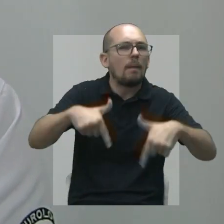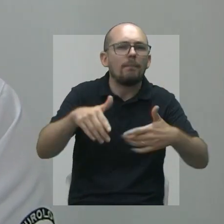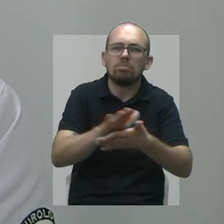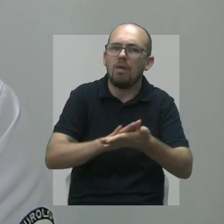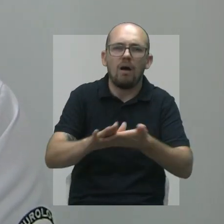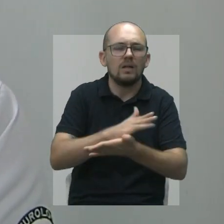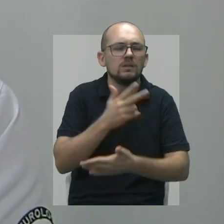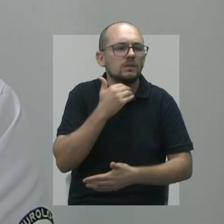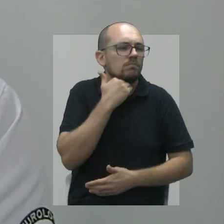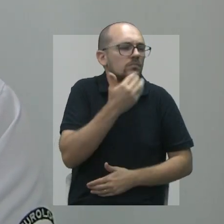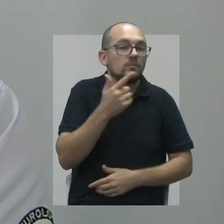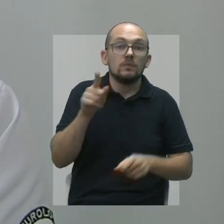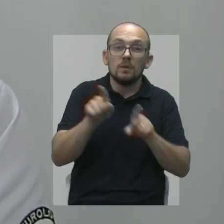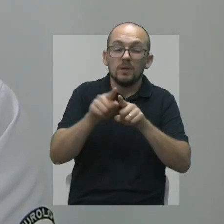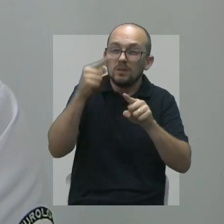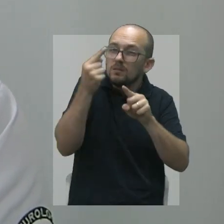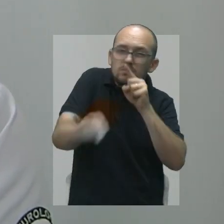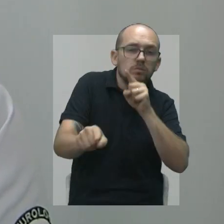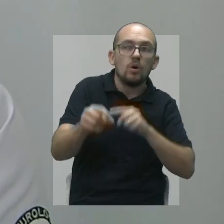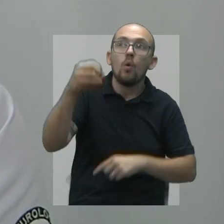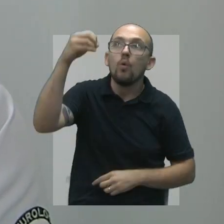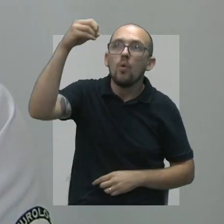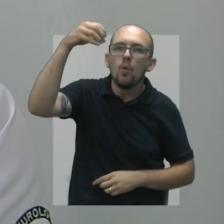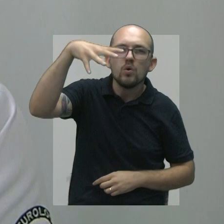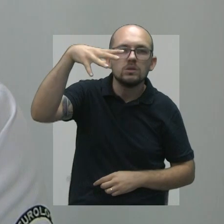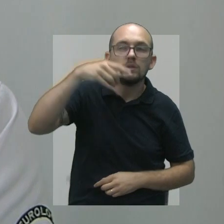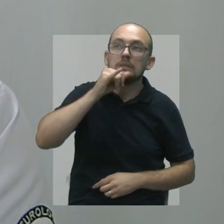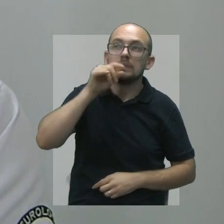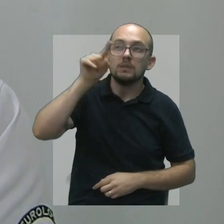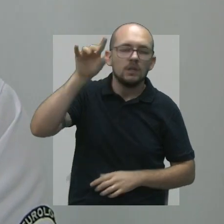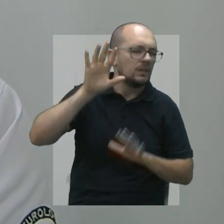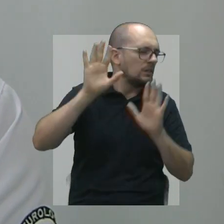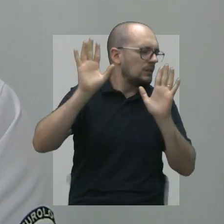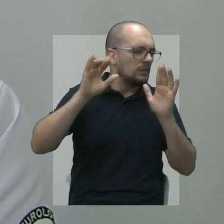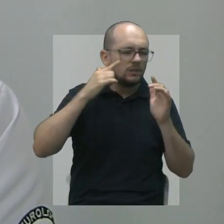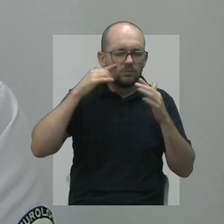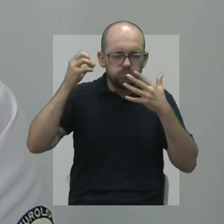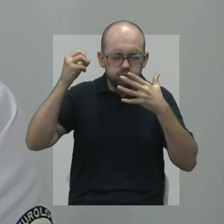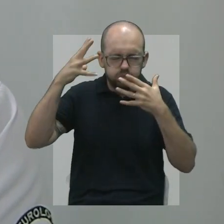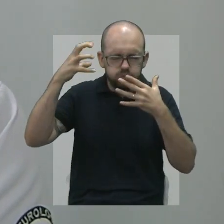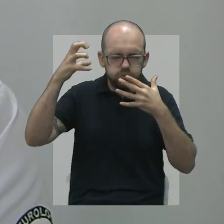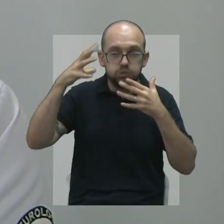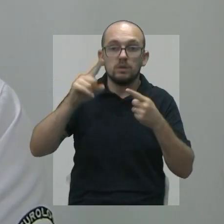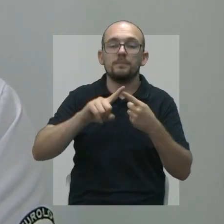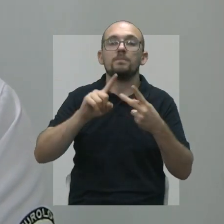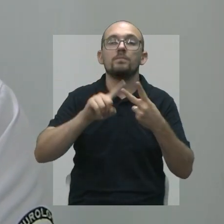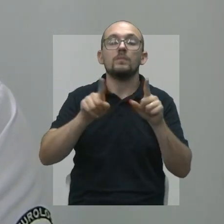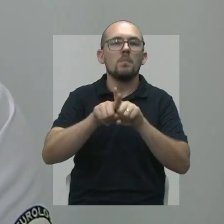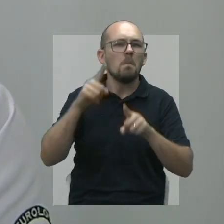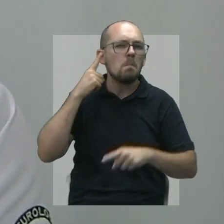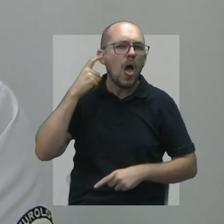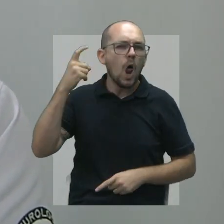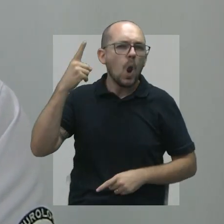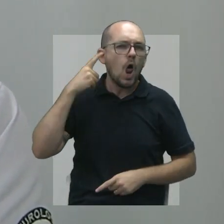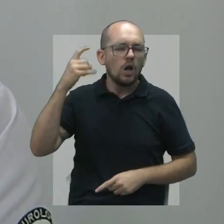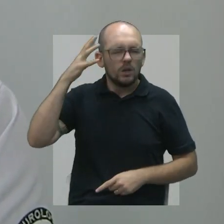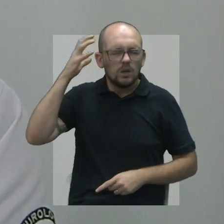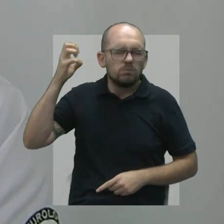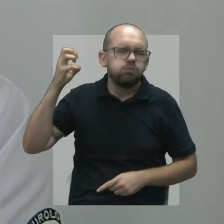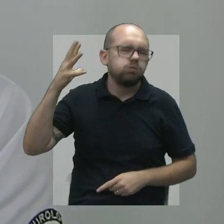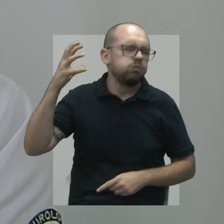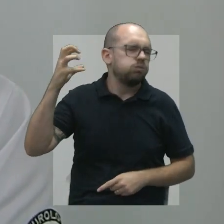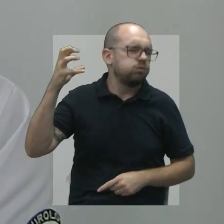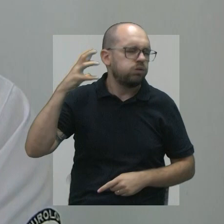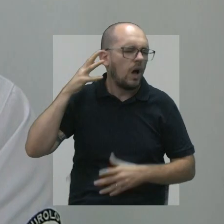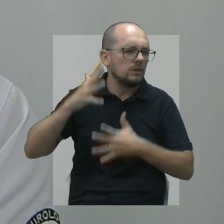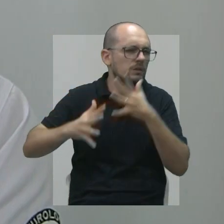fica mais sensível à luz, ou seja, ele tem uma fotofobia, mais sensível ao barulho ou uma fonofobia